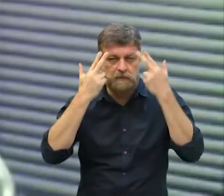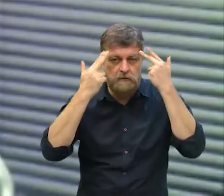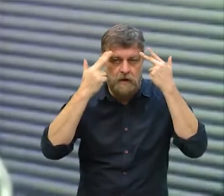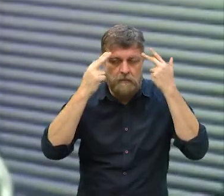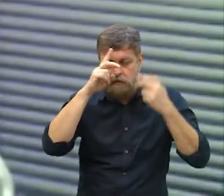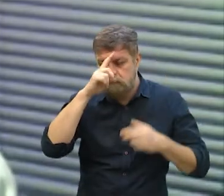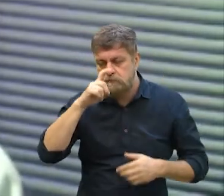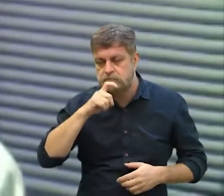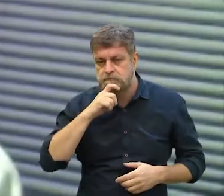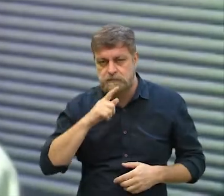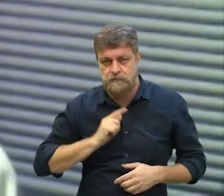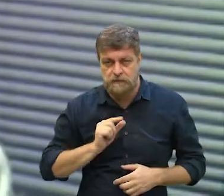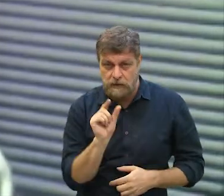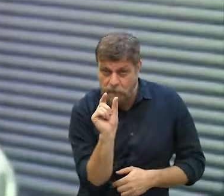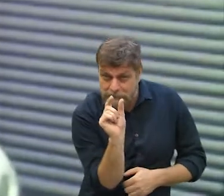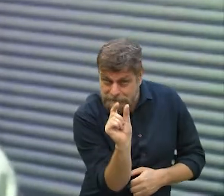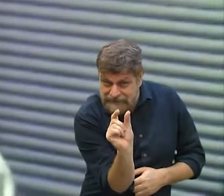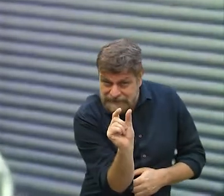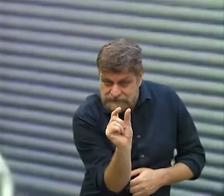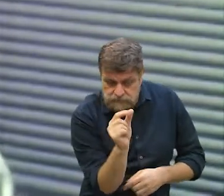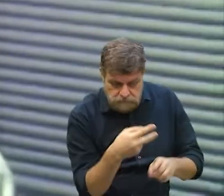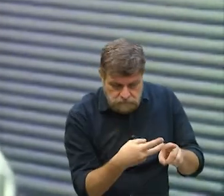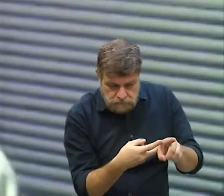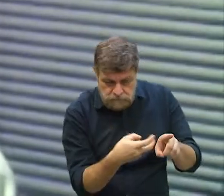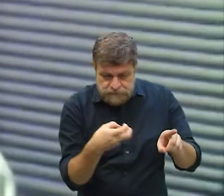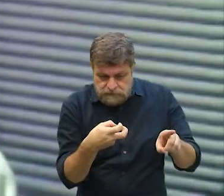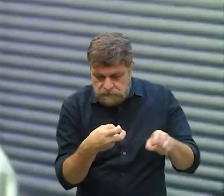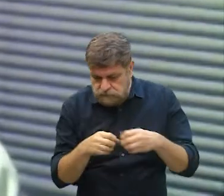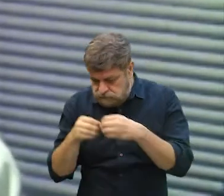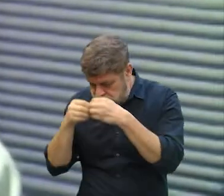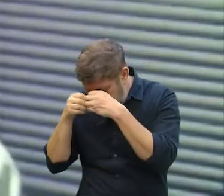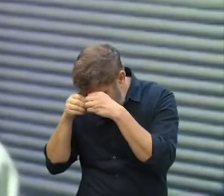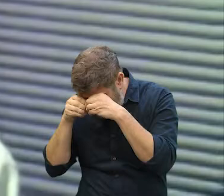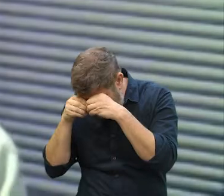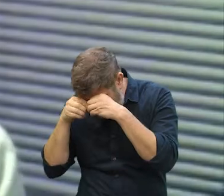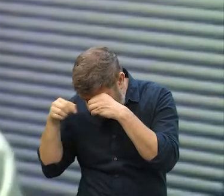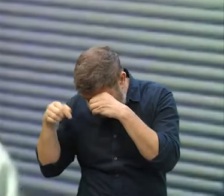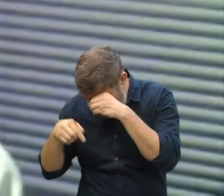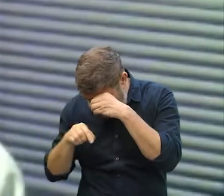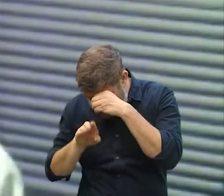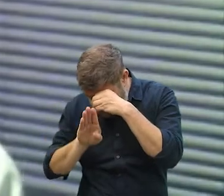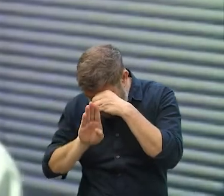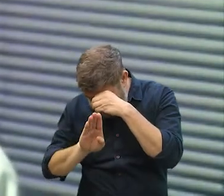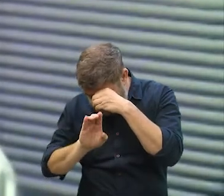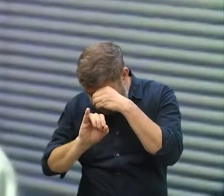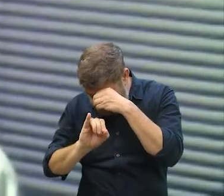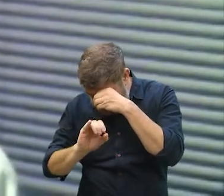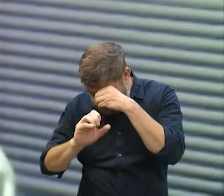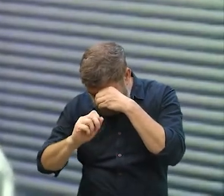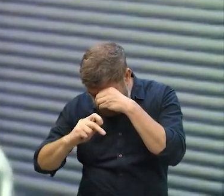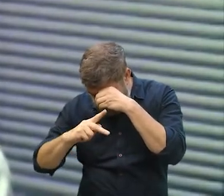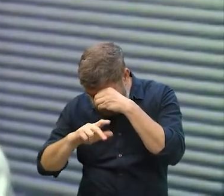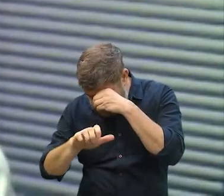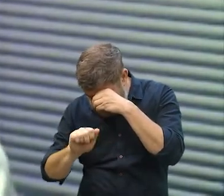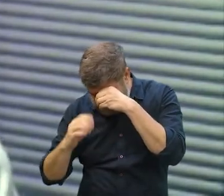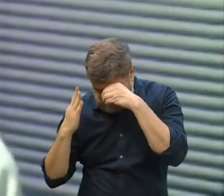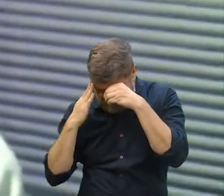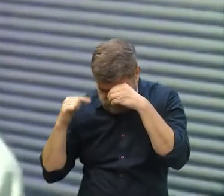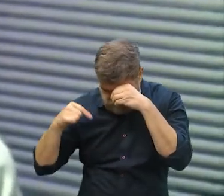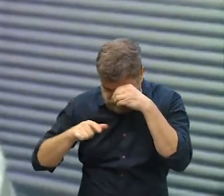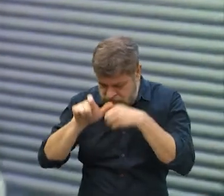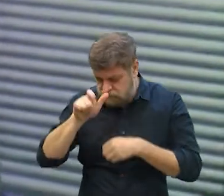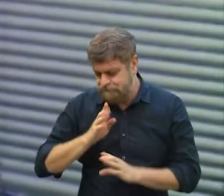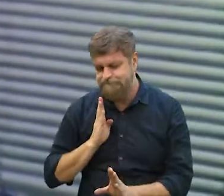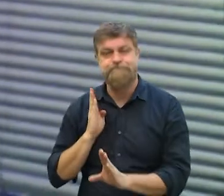exame tranquilamente e vai ter uma amostra desse tecido para análise. E aí, com essa biópsia, a gente sabe se o sujeito realmente tem